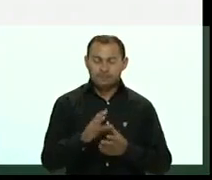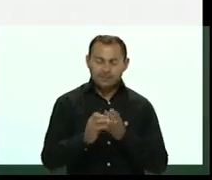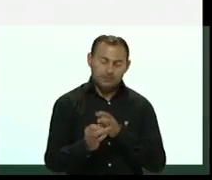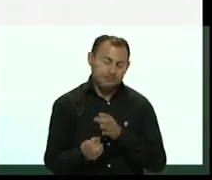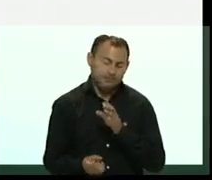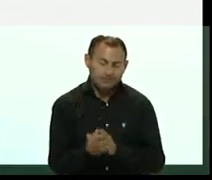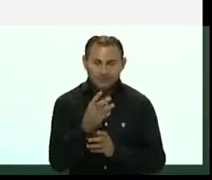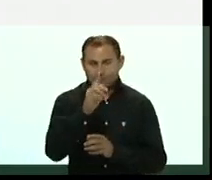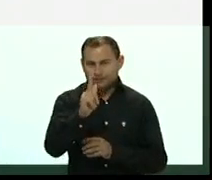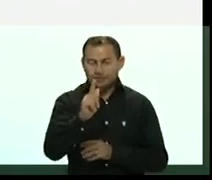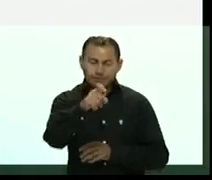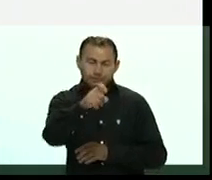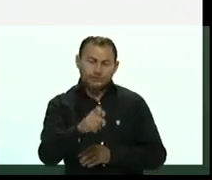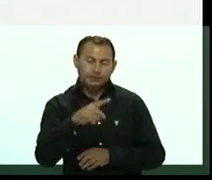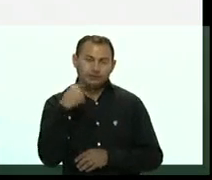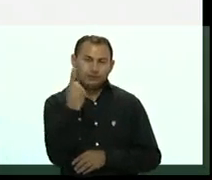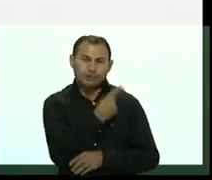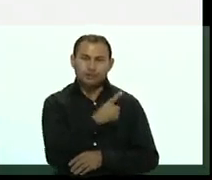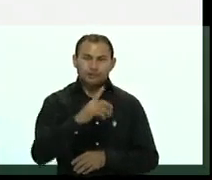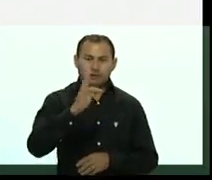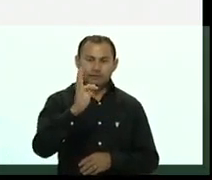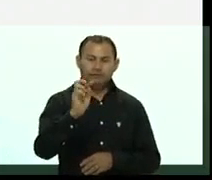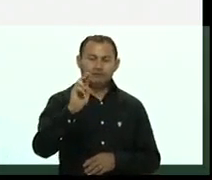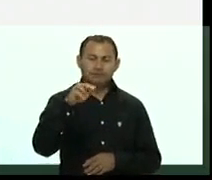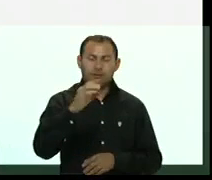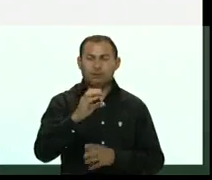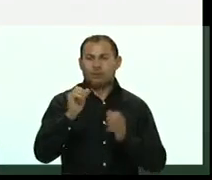de x, ou seja, nós temos uma função